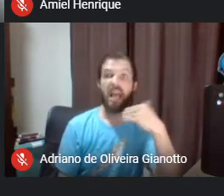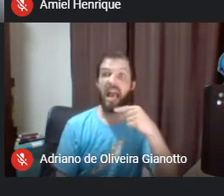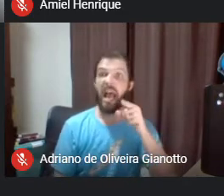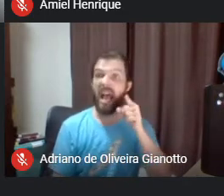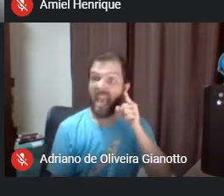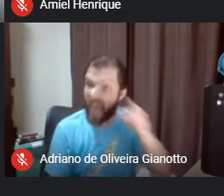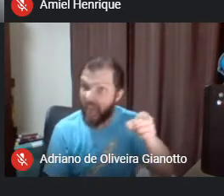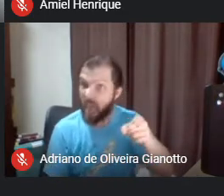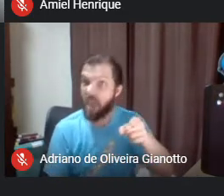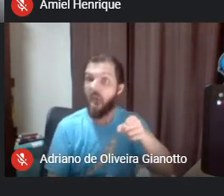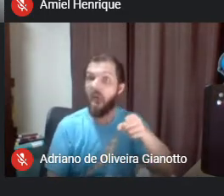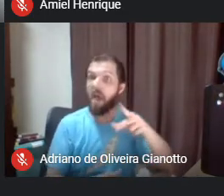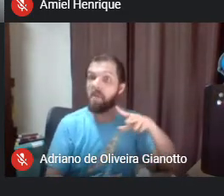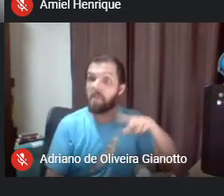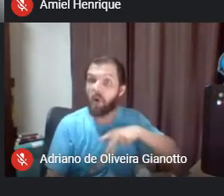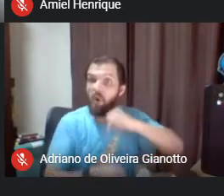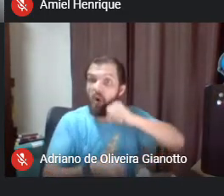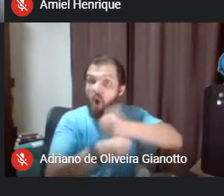pneumonia.